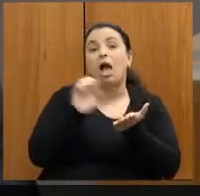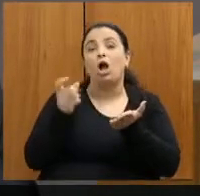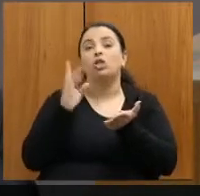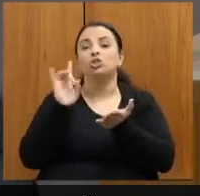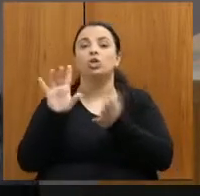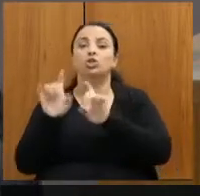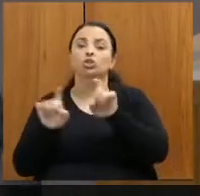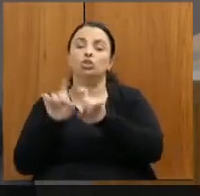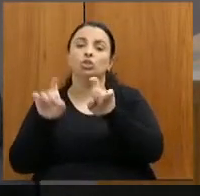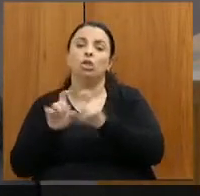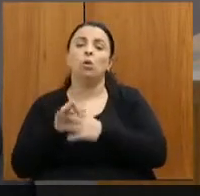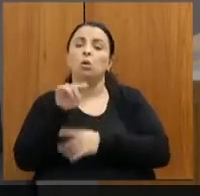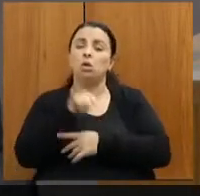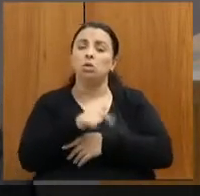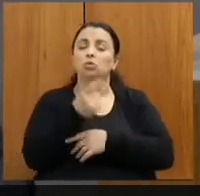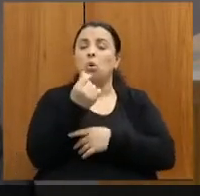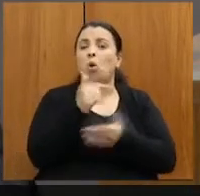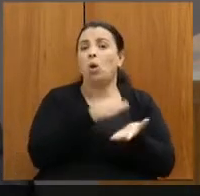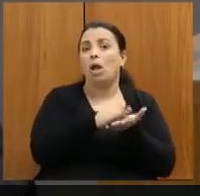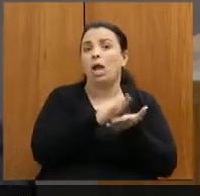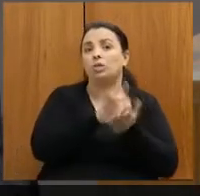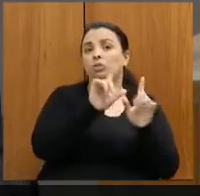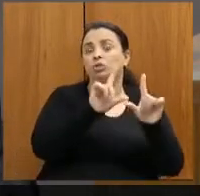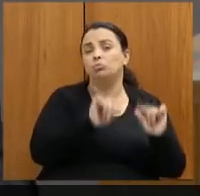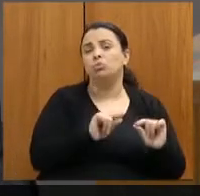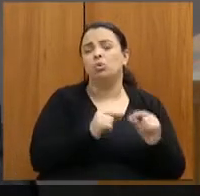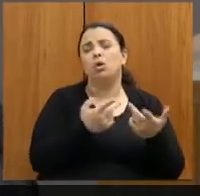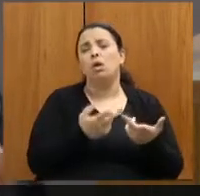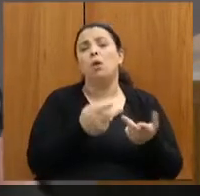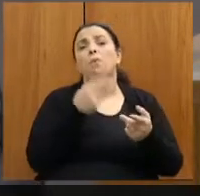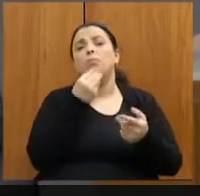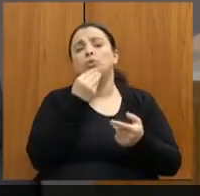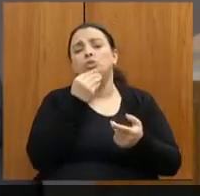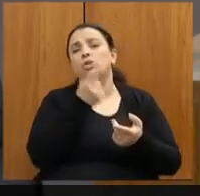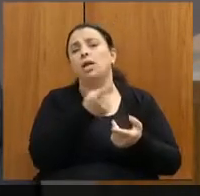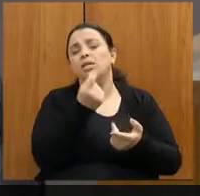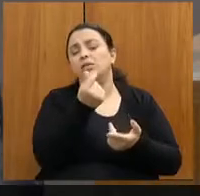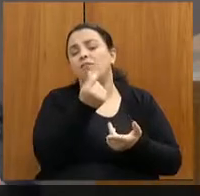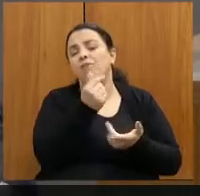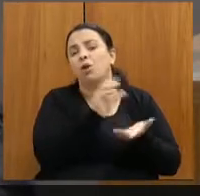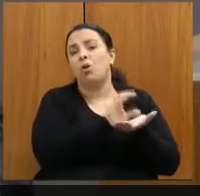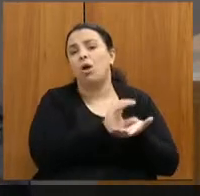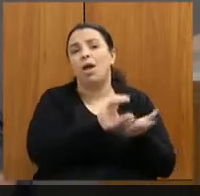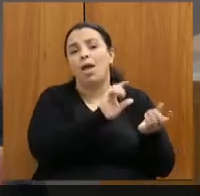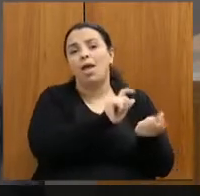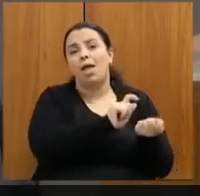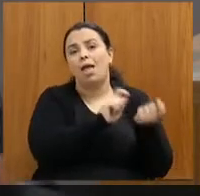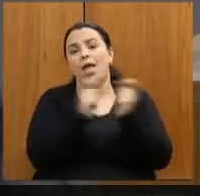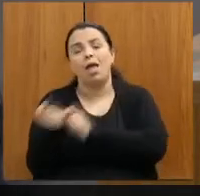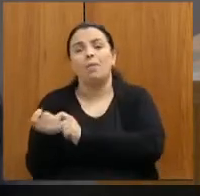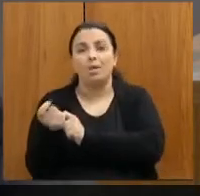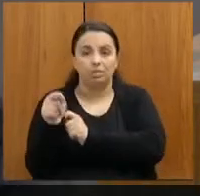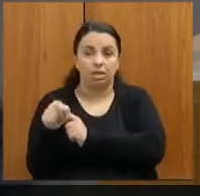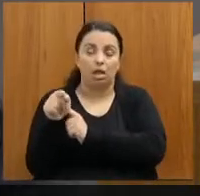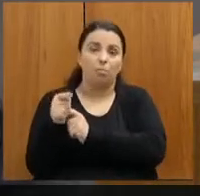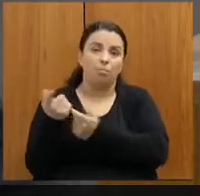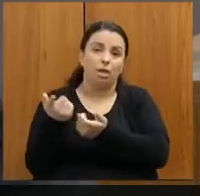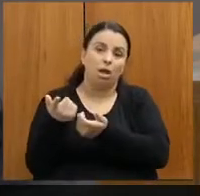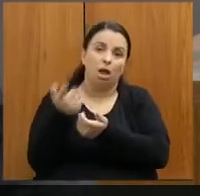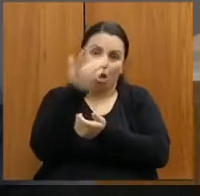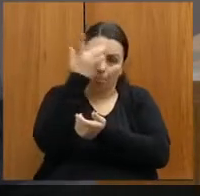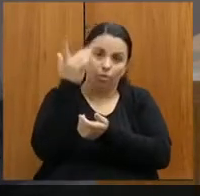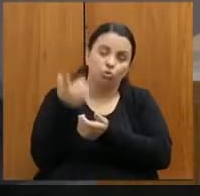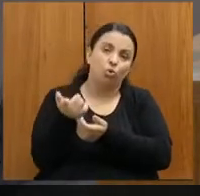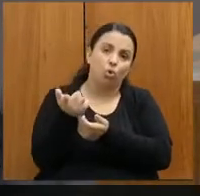gostaria de entender melhor por que que não poderia repassar esse esse essa economia para o